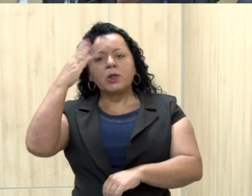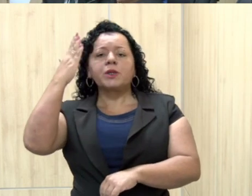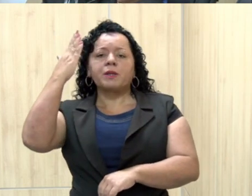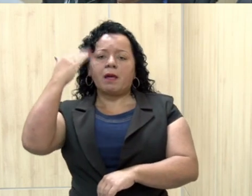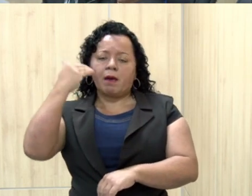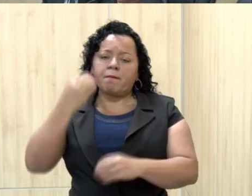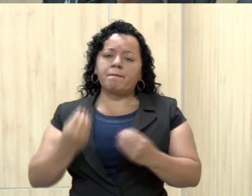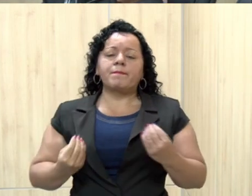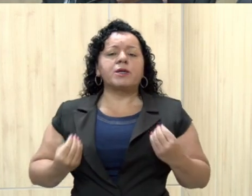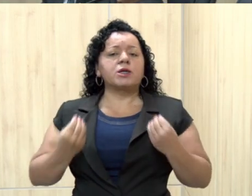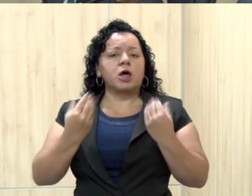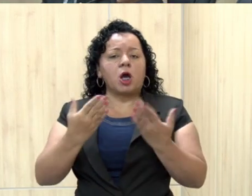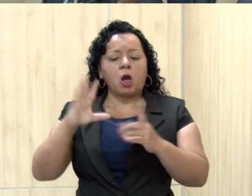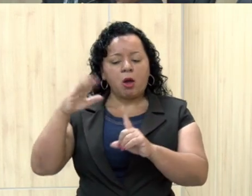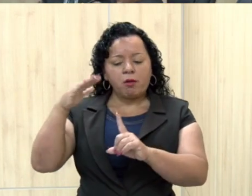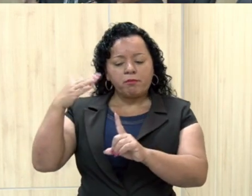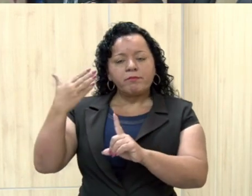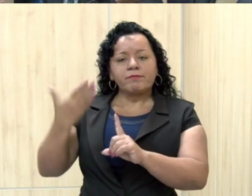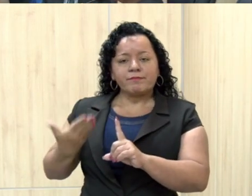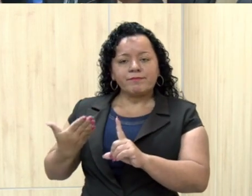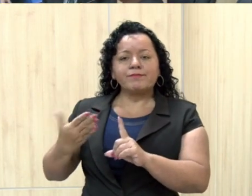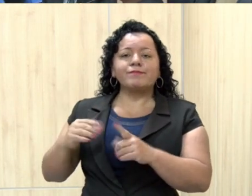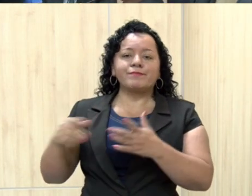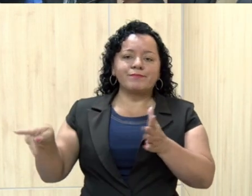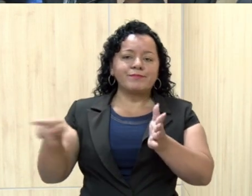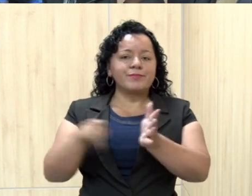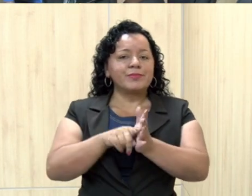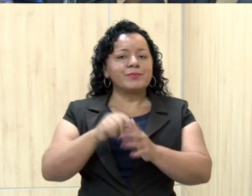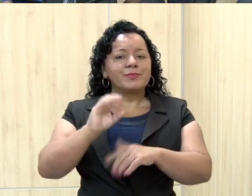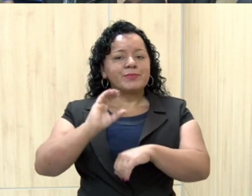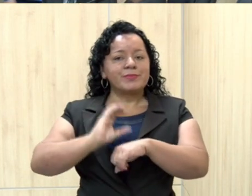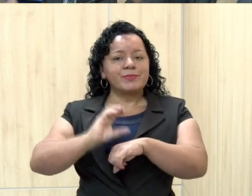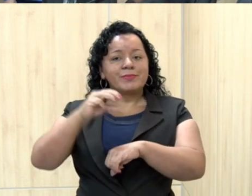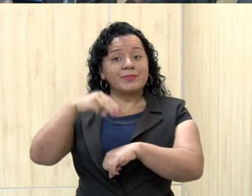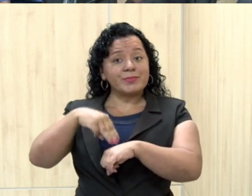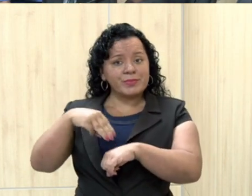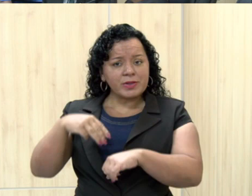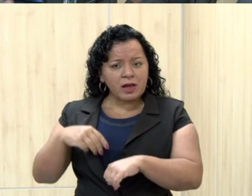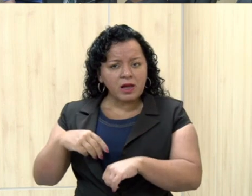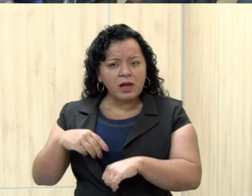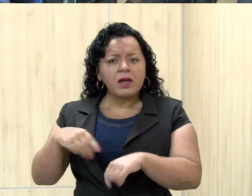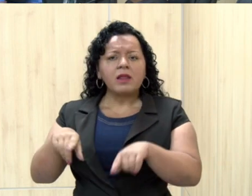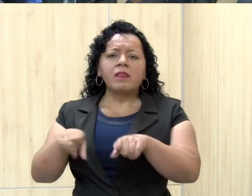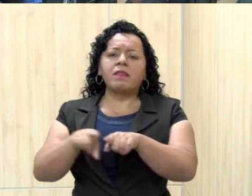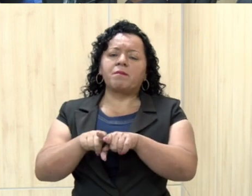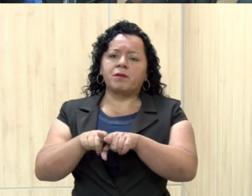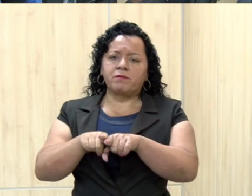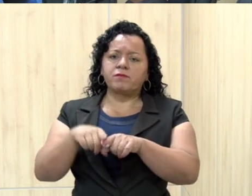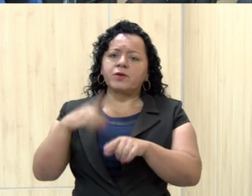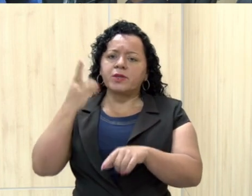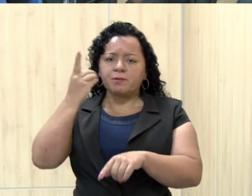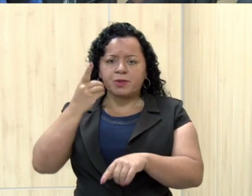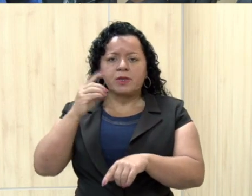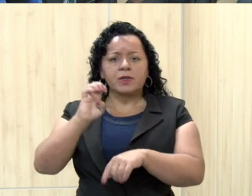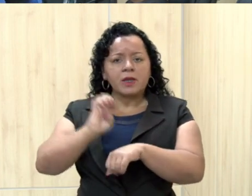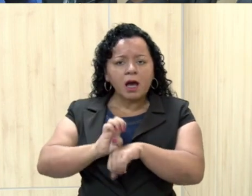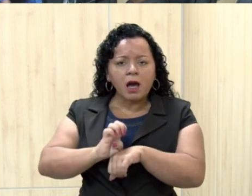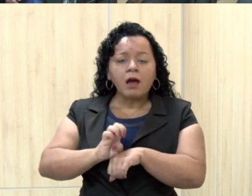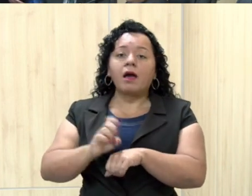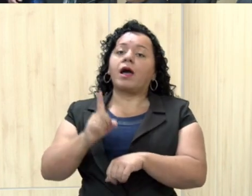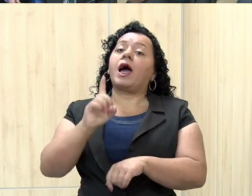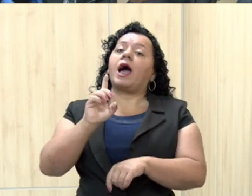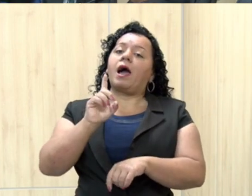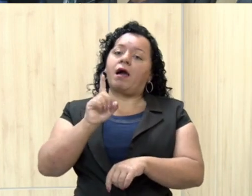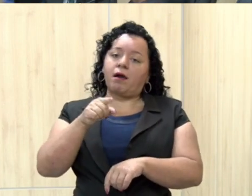desse desse título de honraria dessa casa Legislativa Obrigado informação que foi deputado estadual também ao filho olha aí